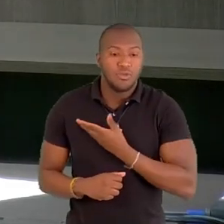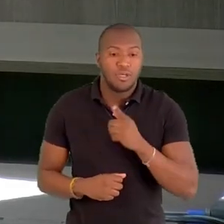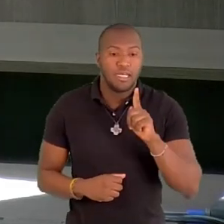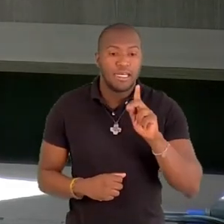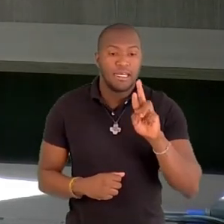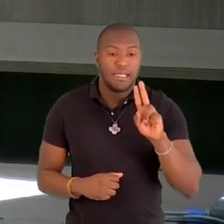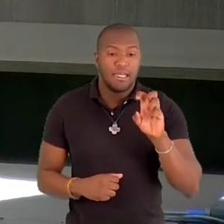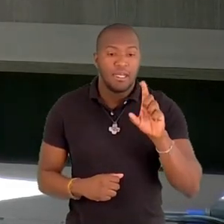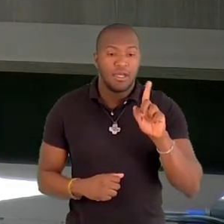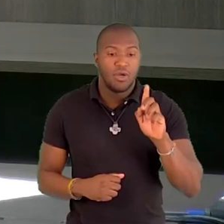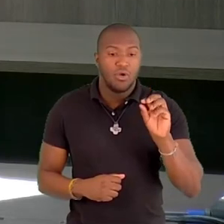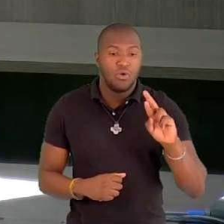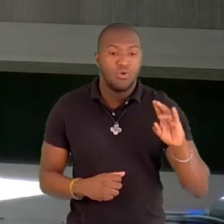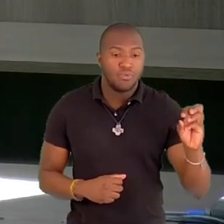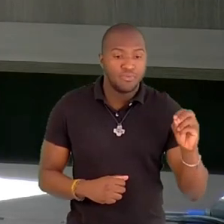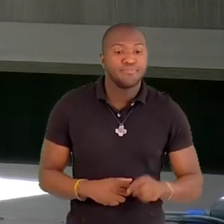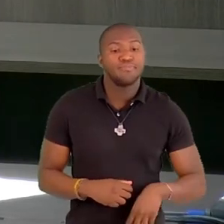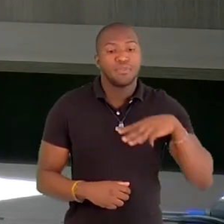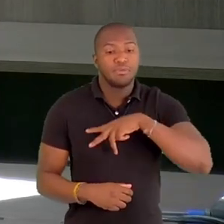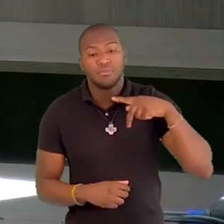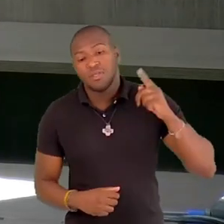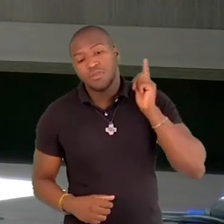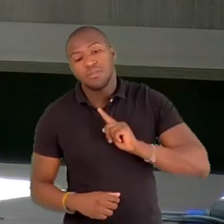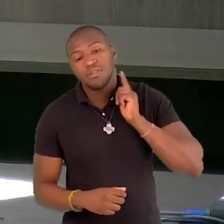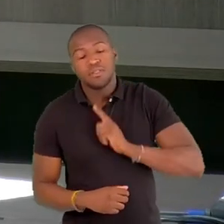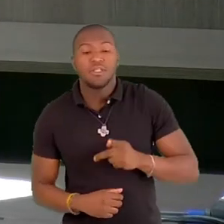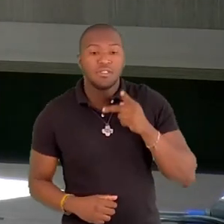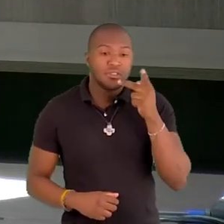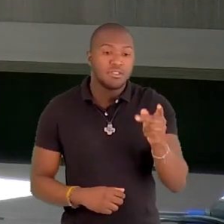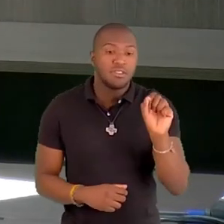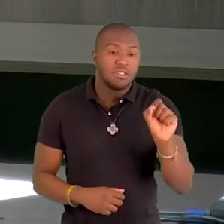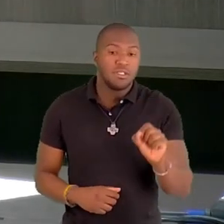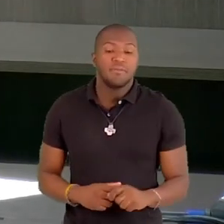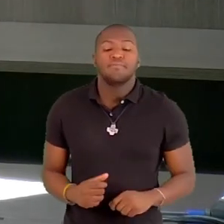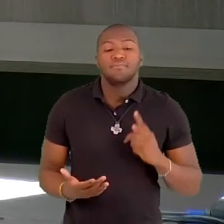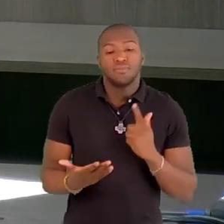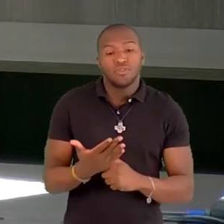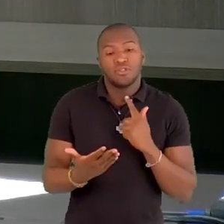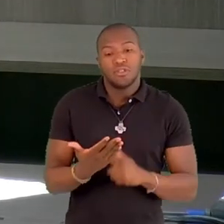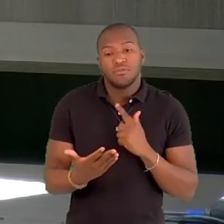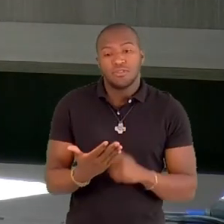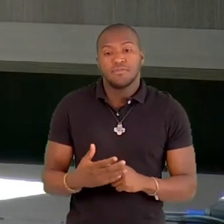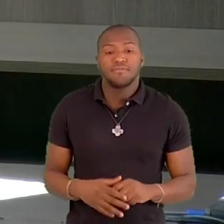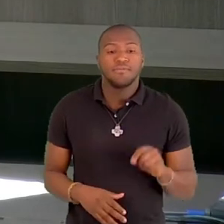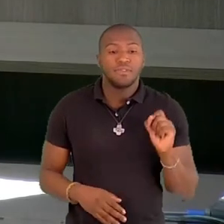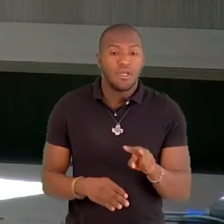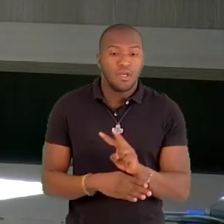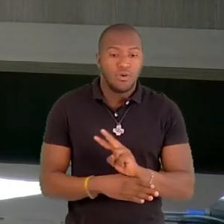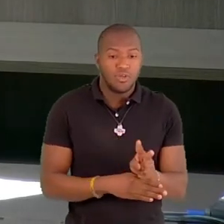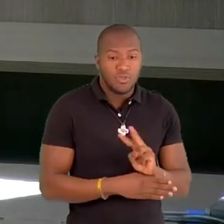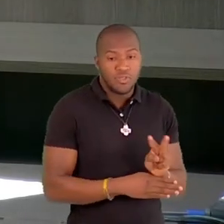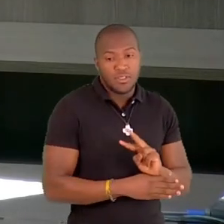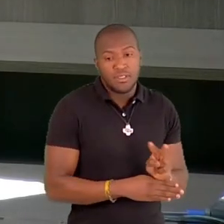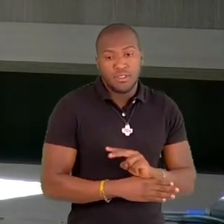de Minas. Ele costuma dizer nas suas obras que a Corregedoria